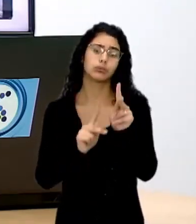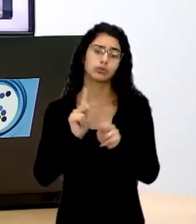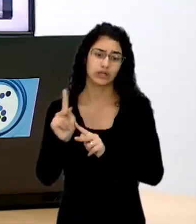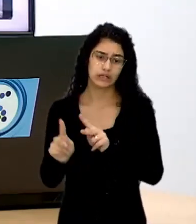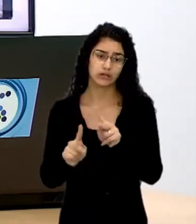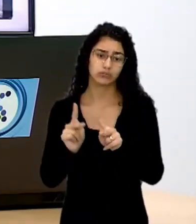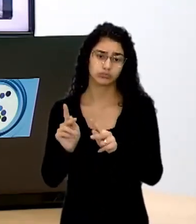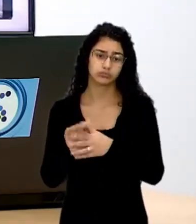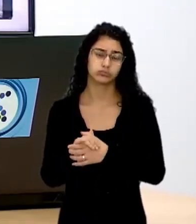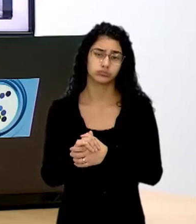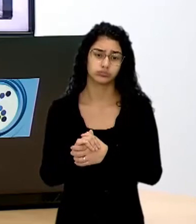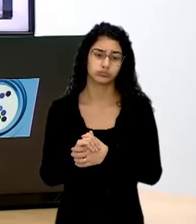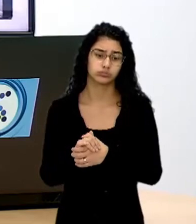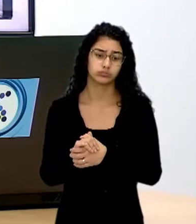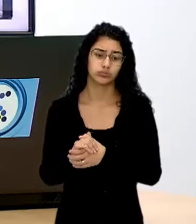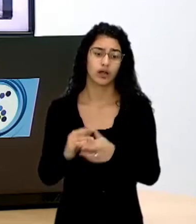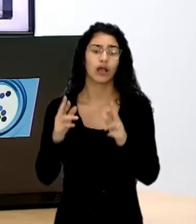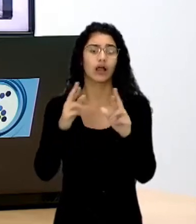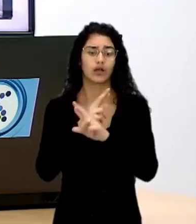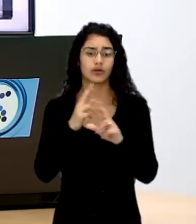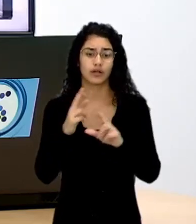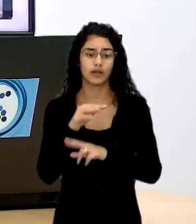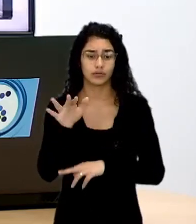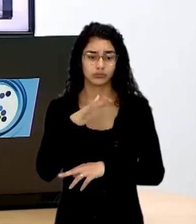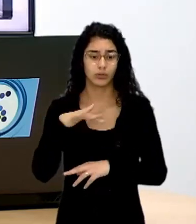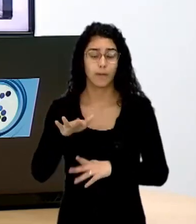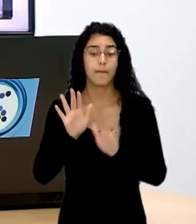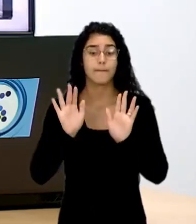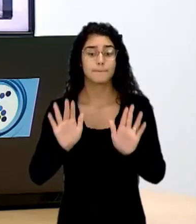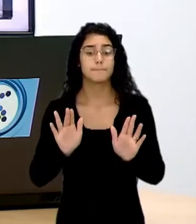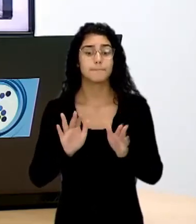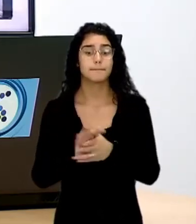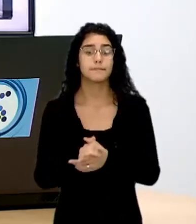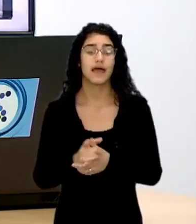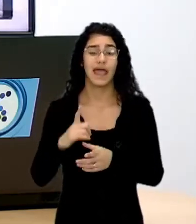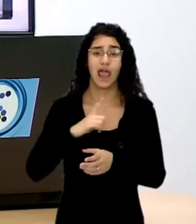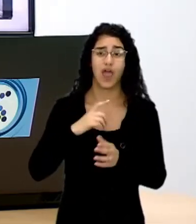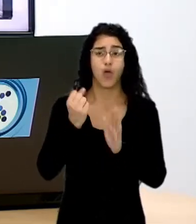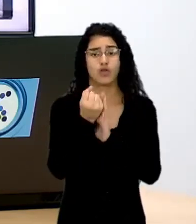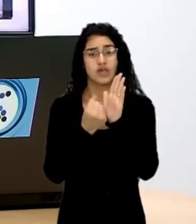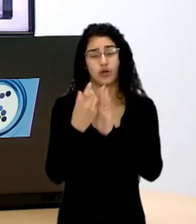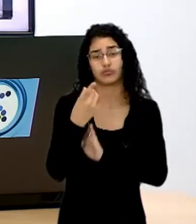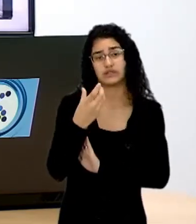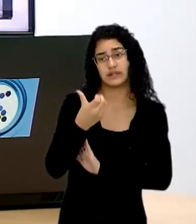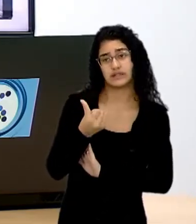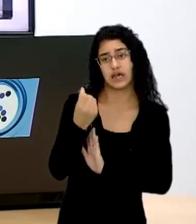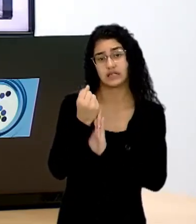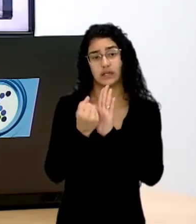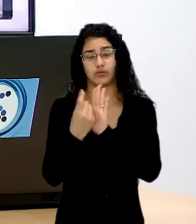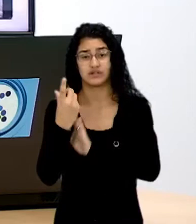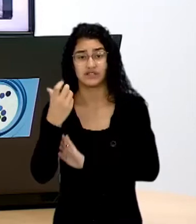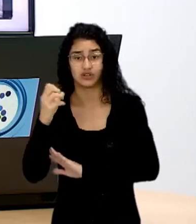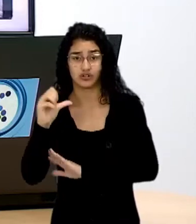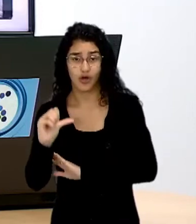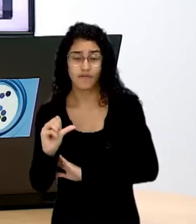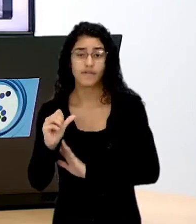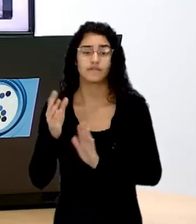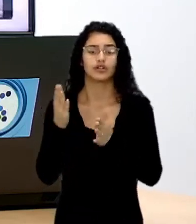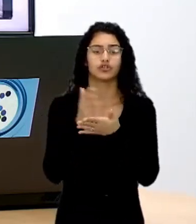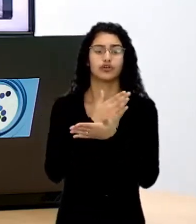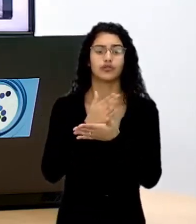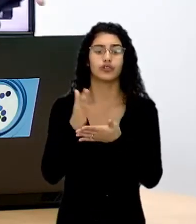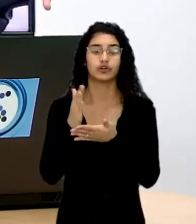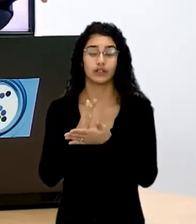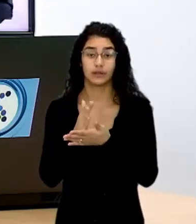lá relacionada a esse território. Só que entre o século XVI e século XIX, a região foi dividida entre